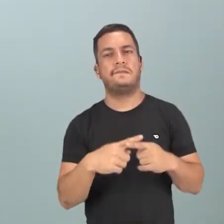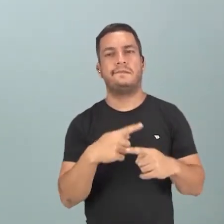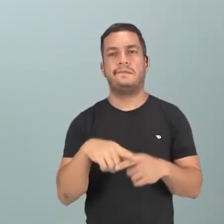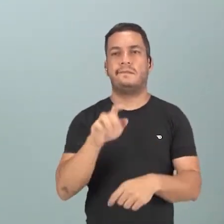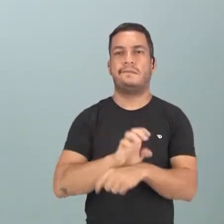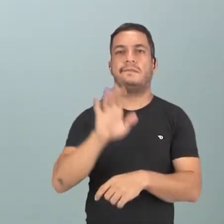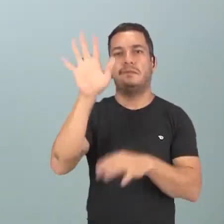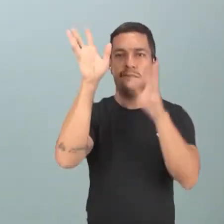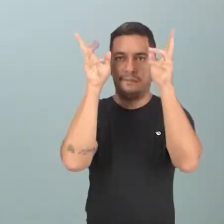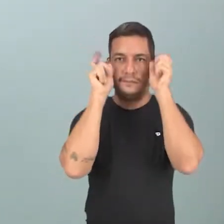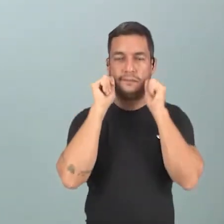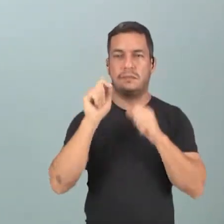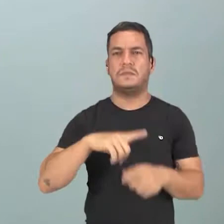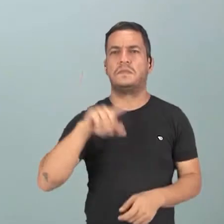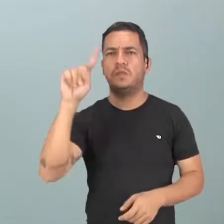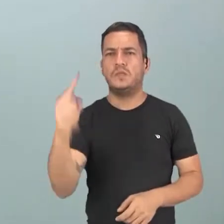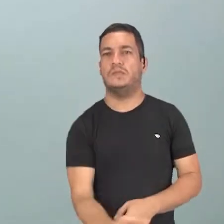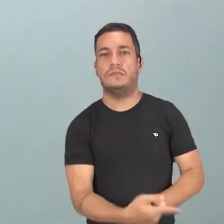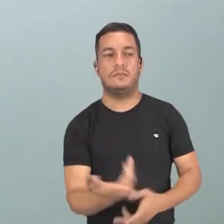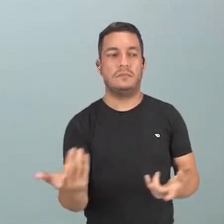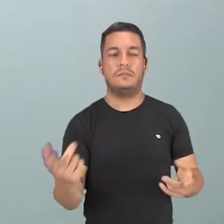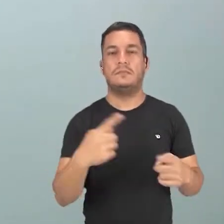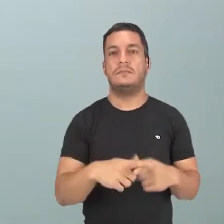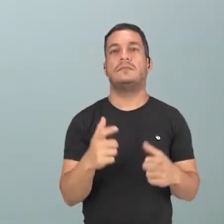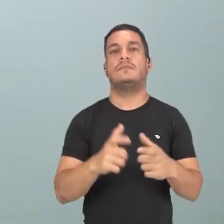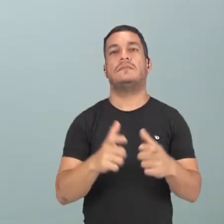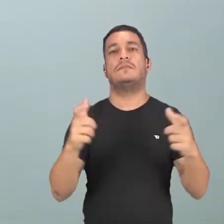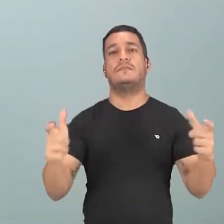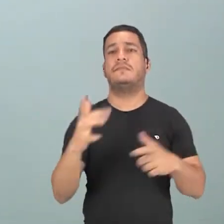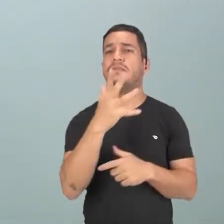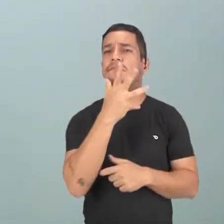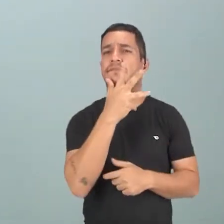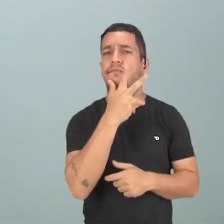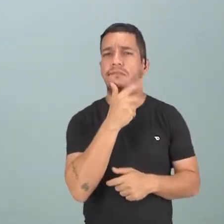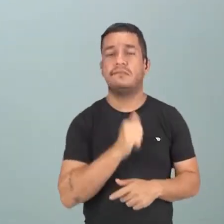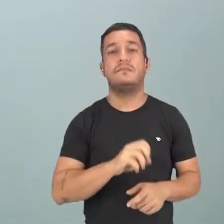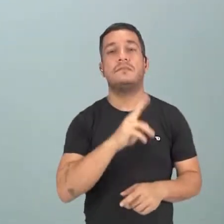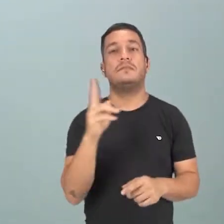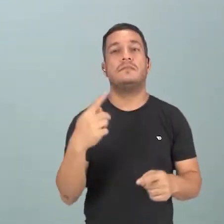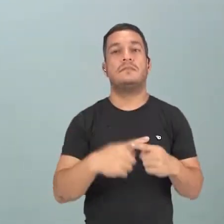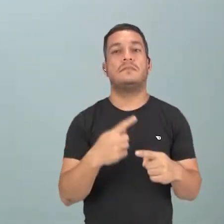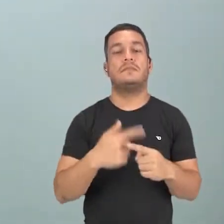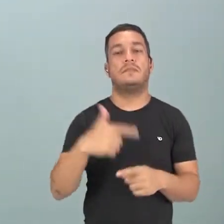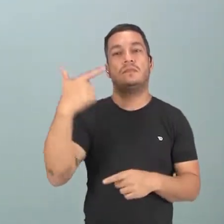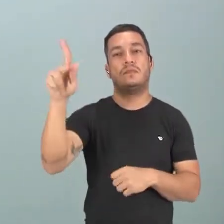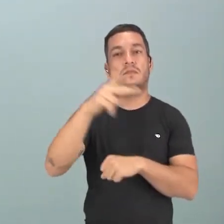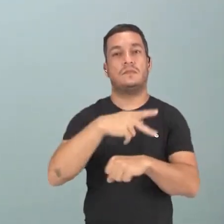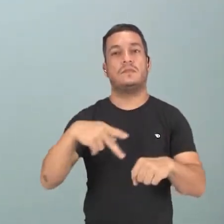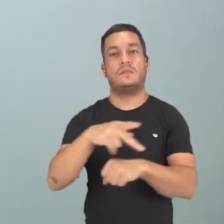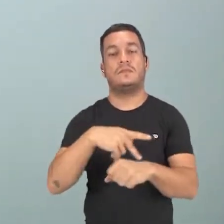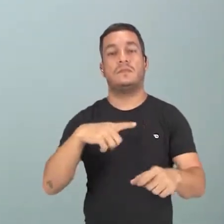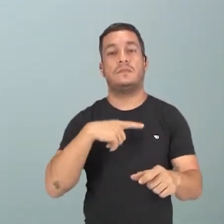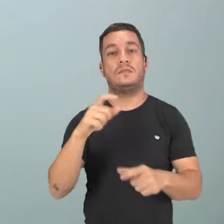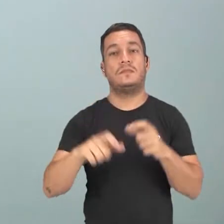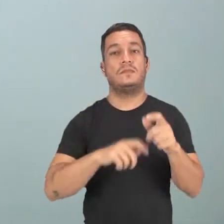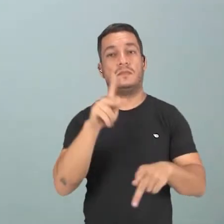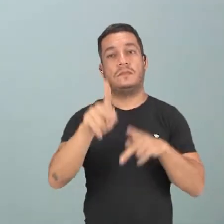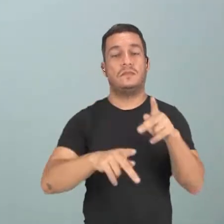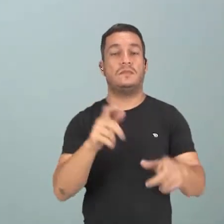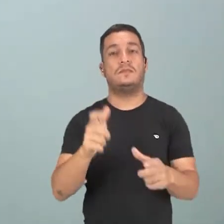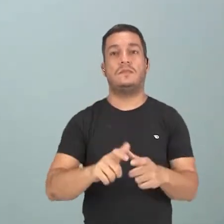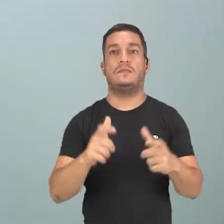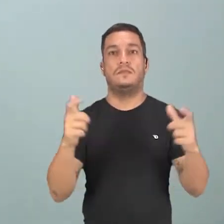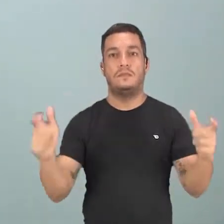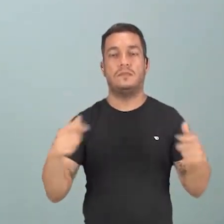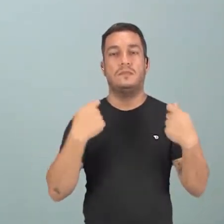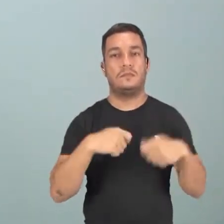do Acre não chegou a 1 milhão? Por que que a gente cresce tão lentamente? Ou por que um outro país tem uma população tão grande?